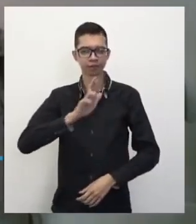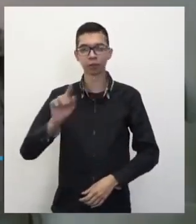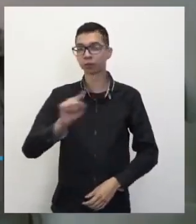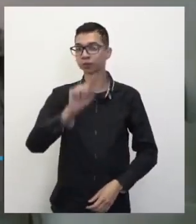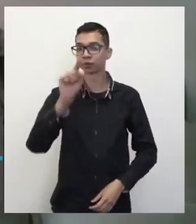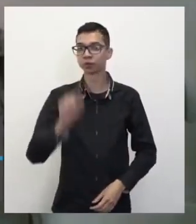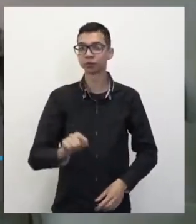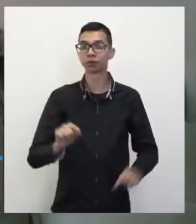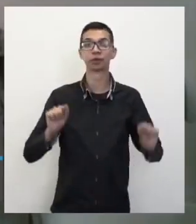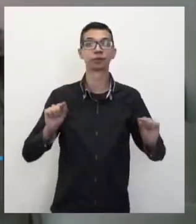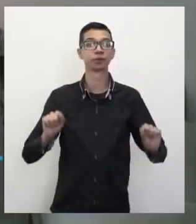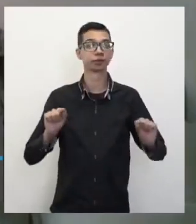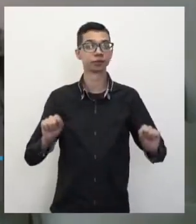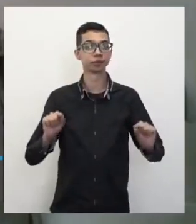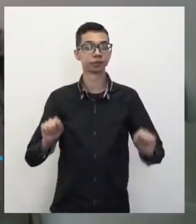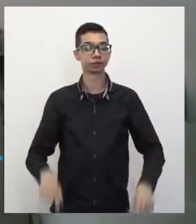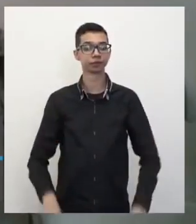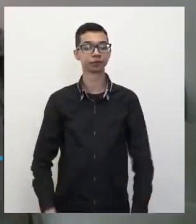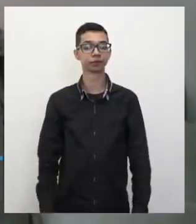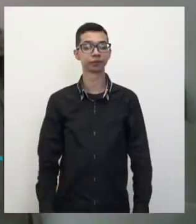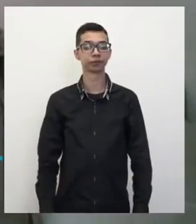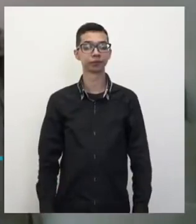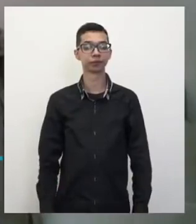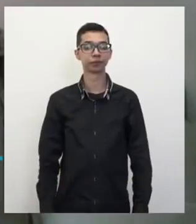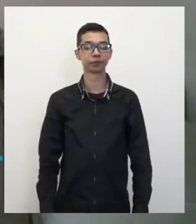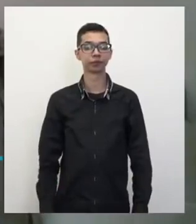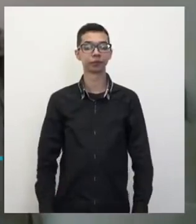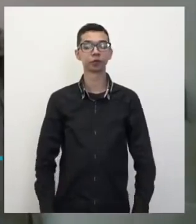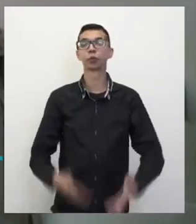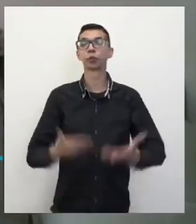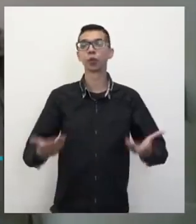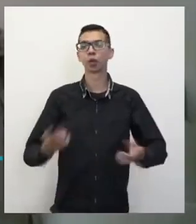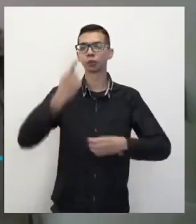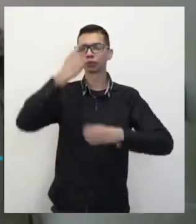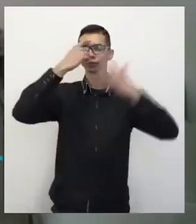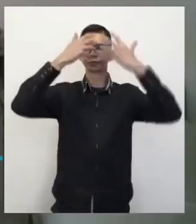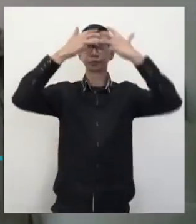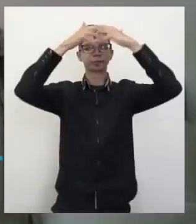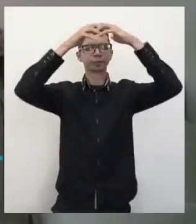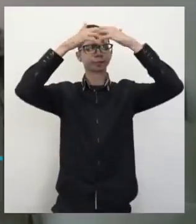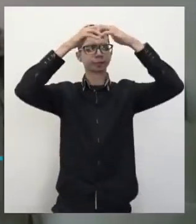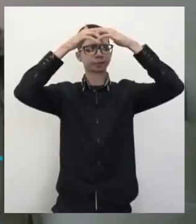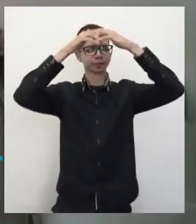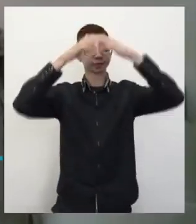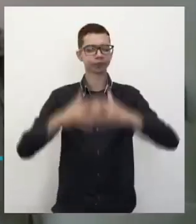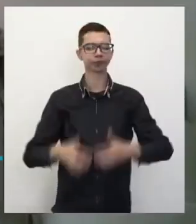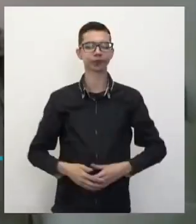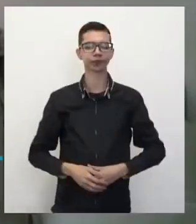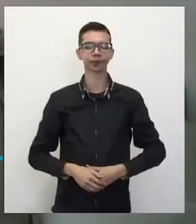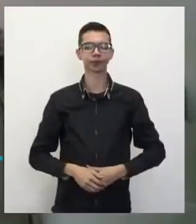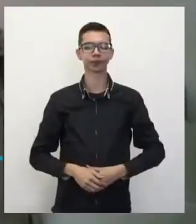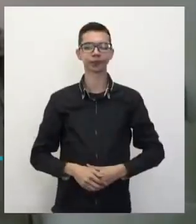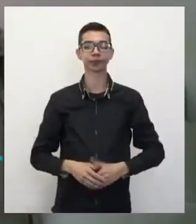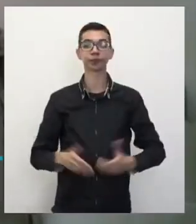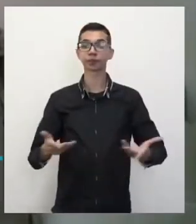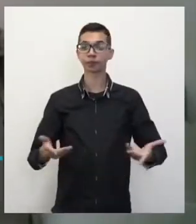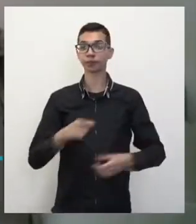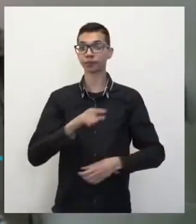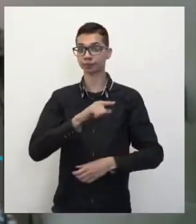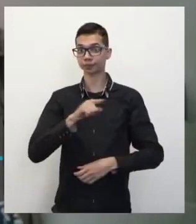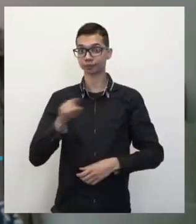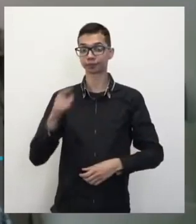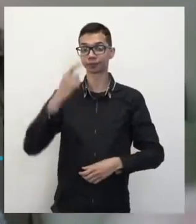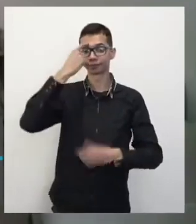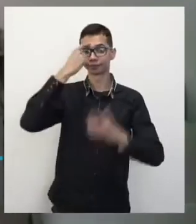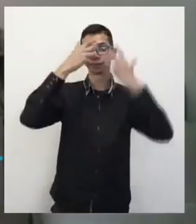Alguém? Qual foi a reflexão? Vou colocar, então, vocês vão ficar